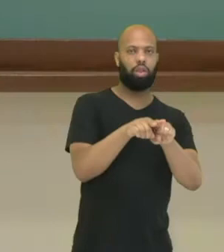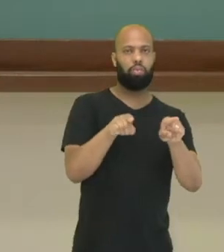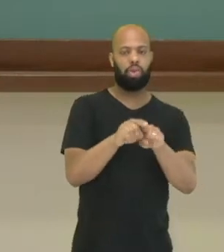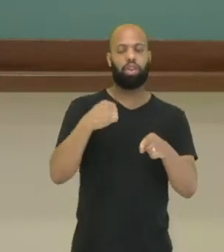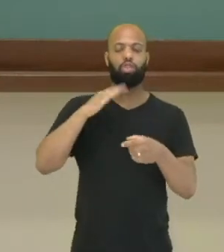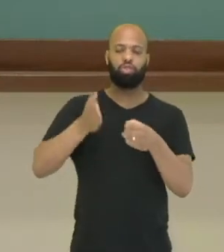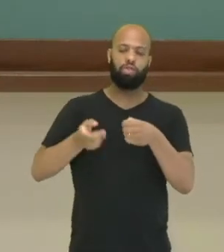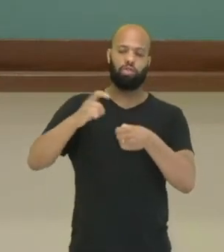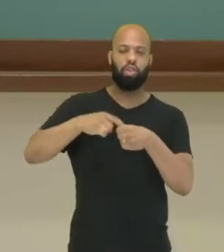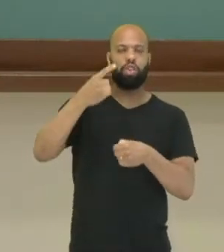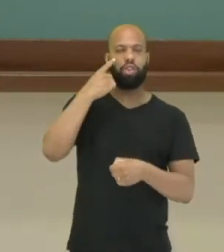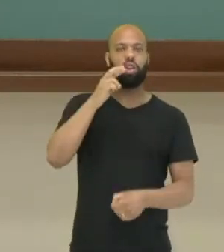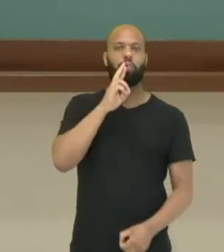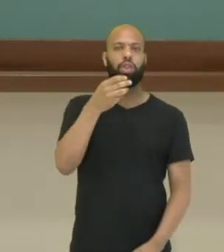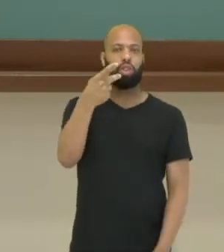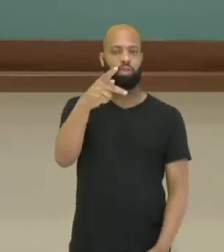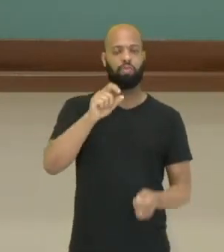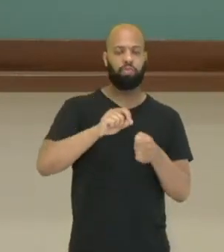já volto com a solução.